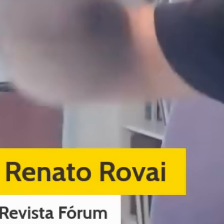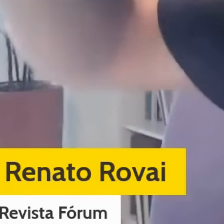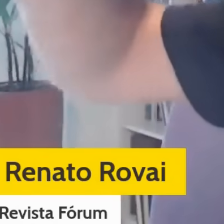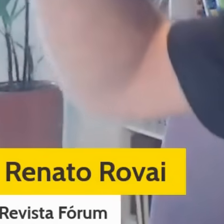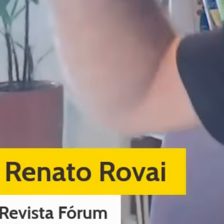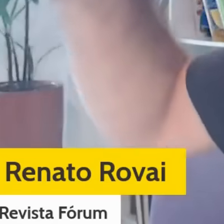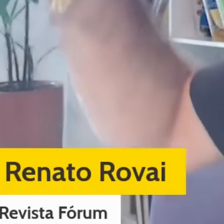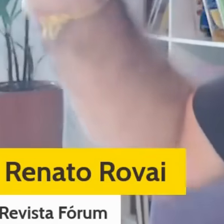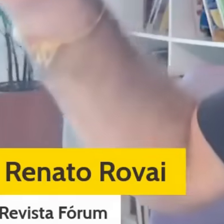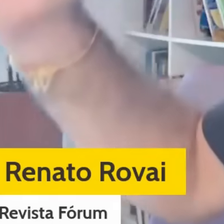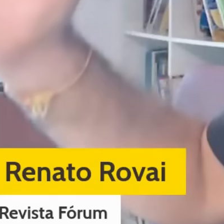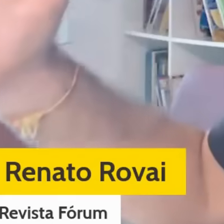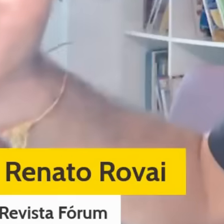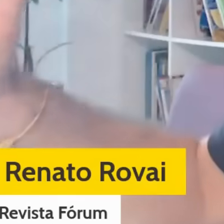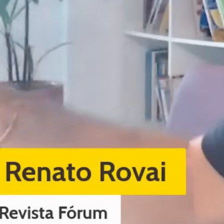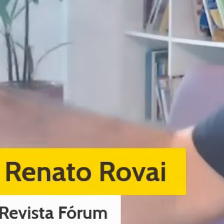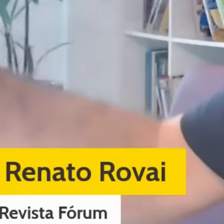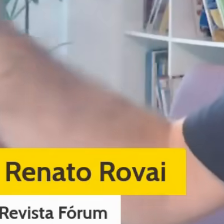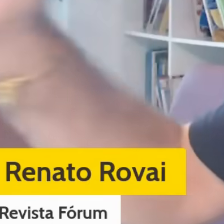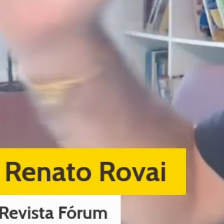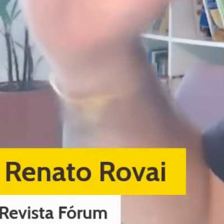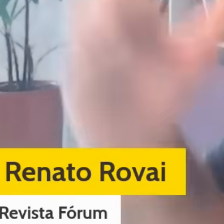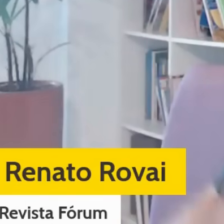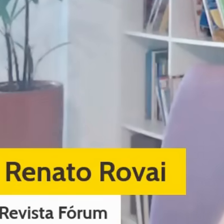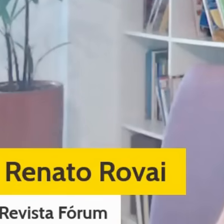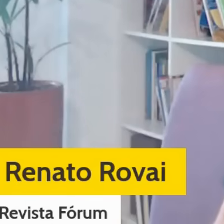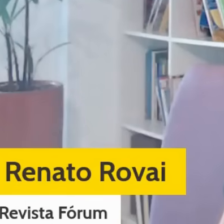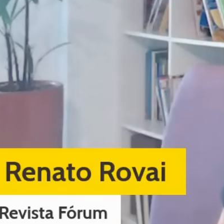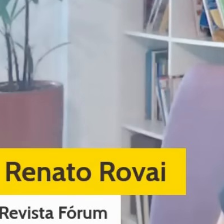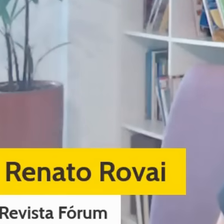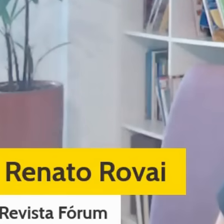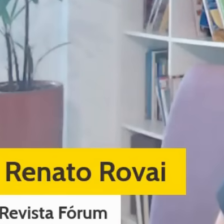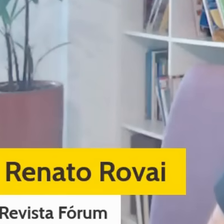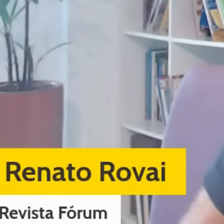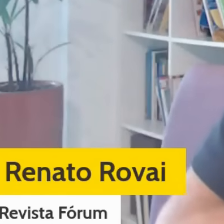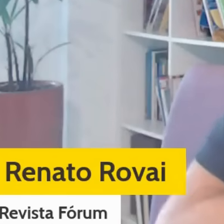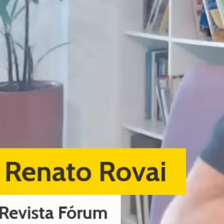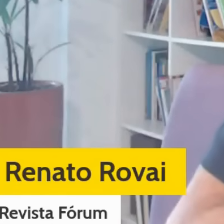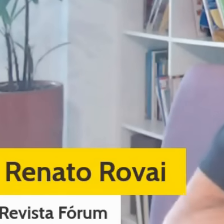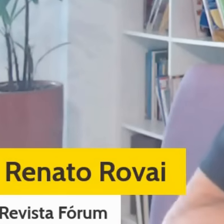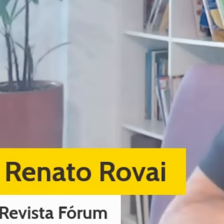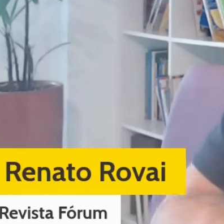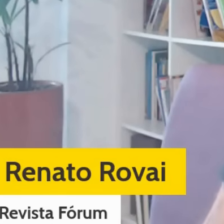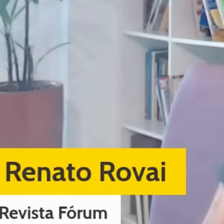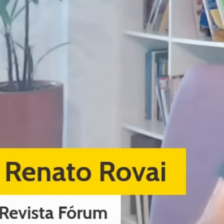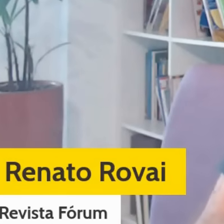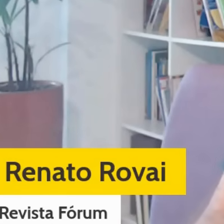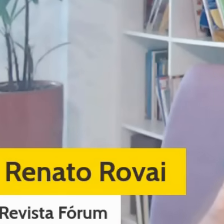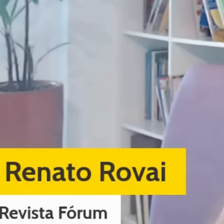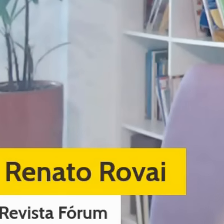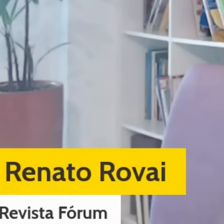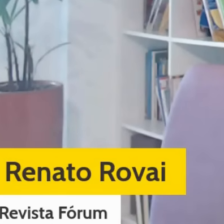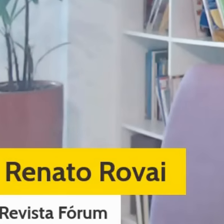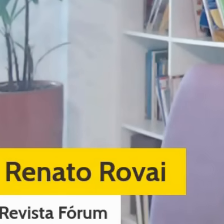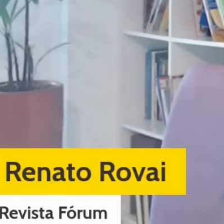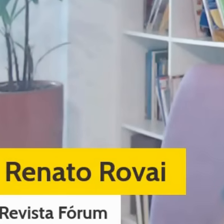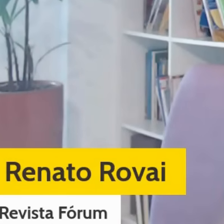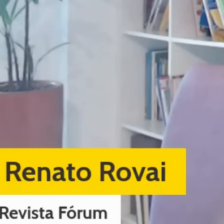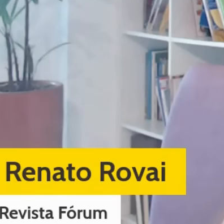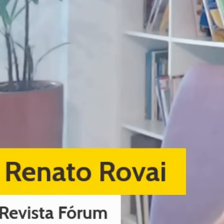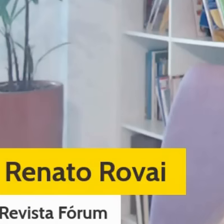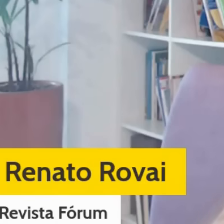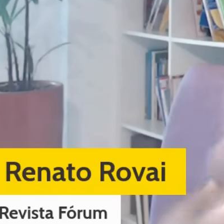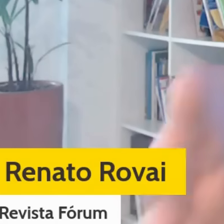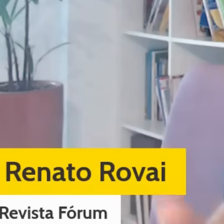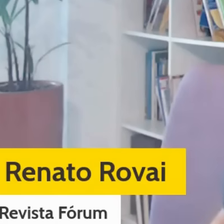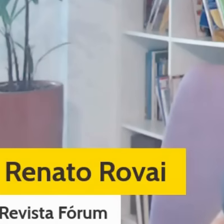inteira, com aqueles milhares e milhares de pessoas espalhadas pelo palácio, e continuou já numa semana, dia